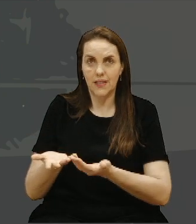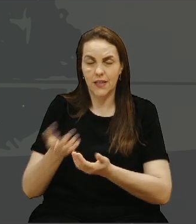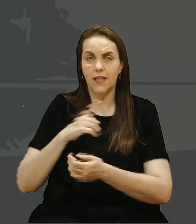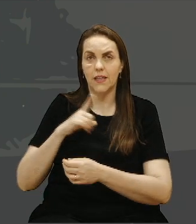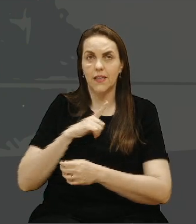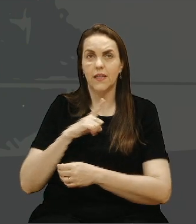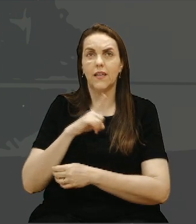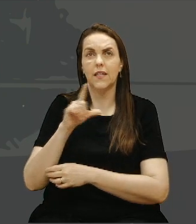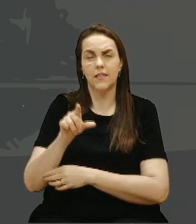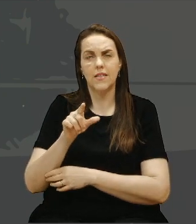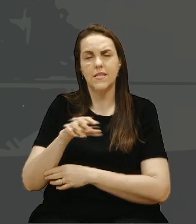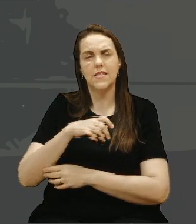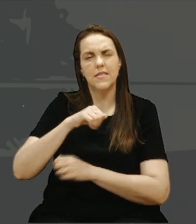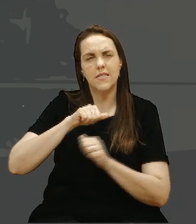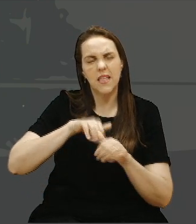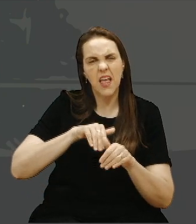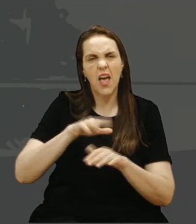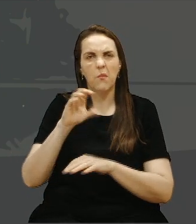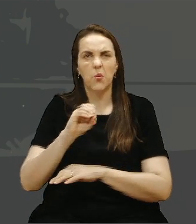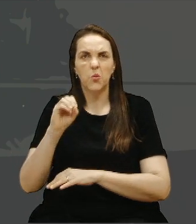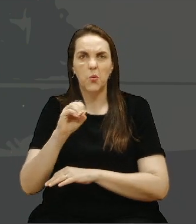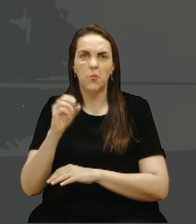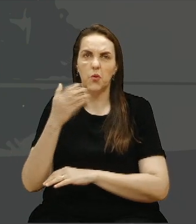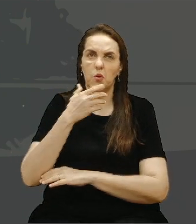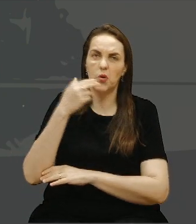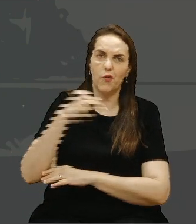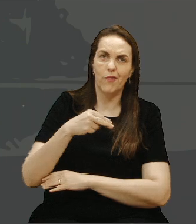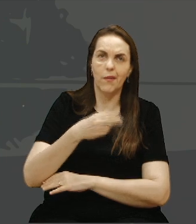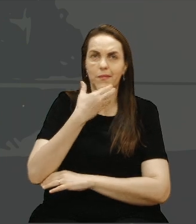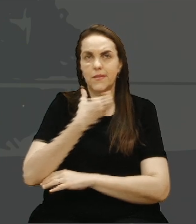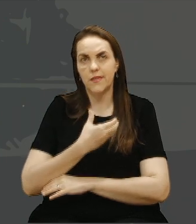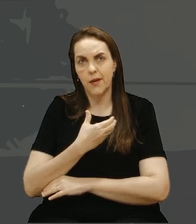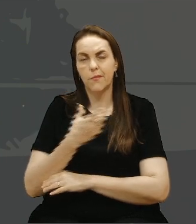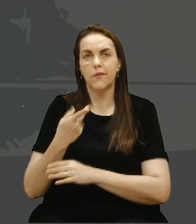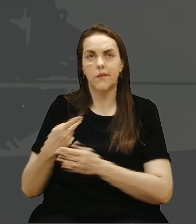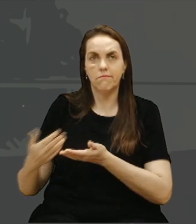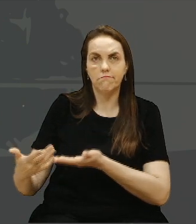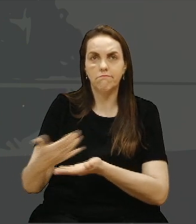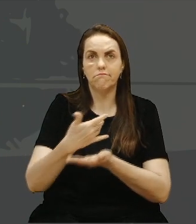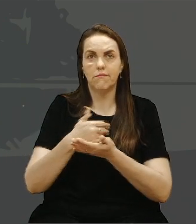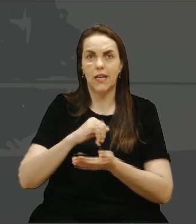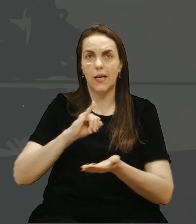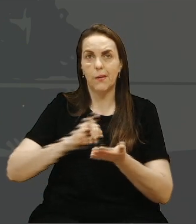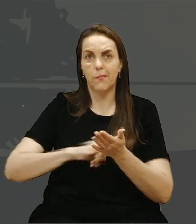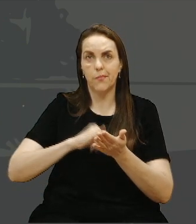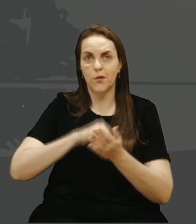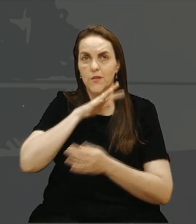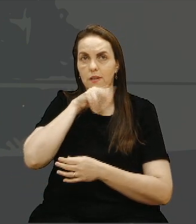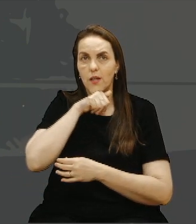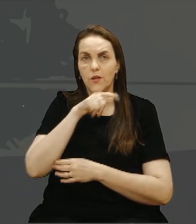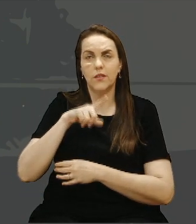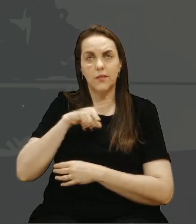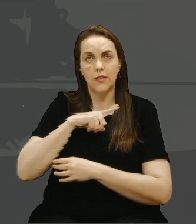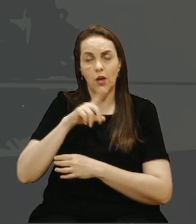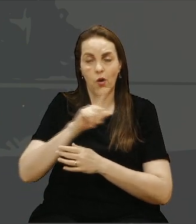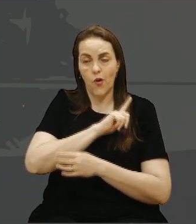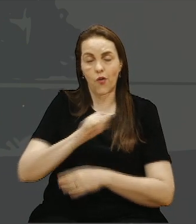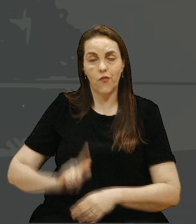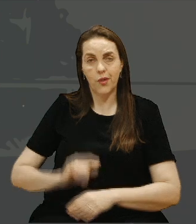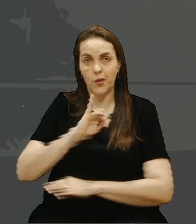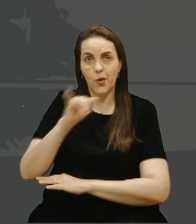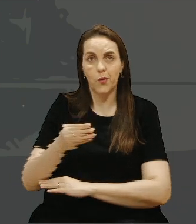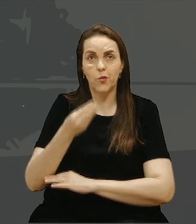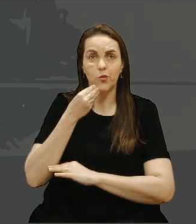no mês de setembro, outubro, novembro e dezembro, os seus recursos, né, o seu imposto de renda para o governo, tem a oportunidade de fazer